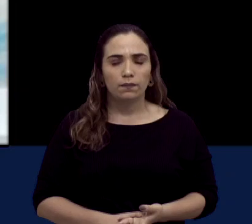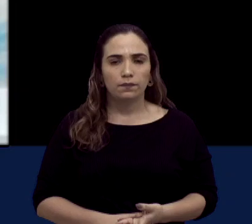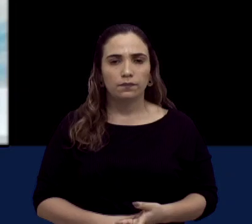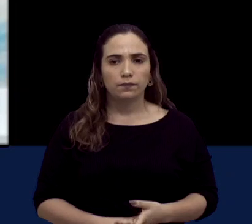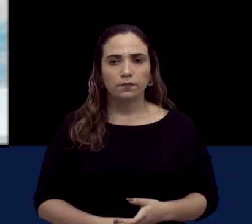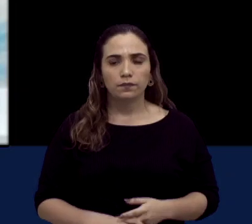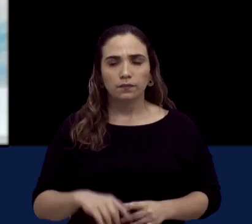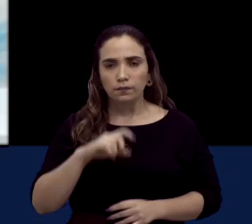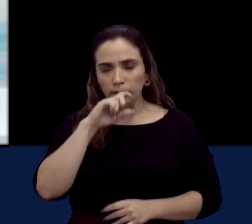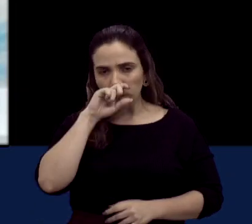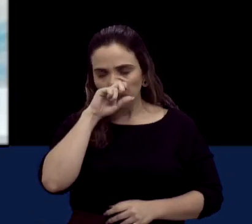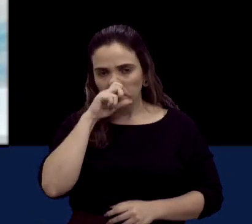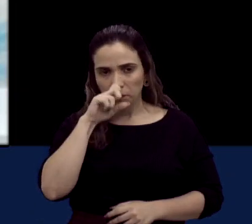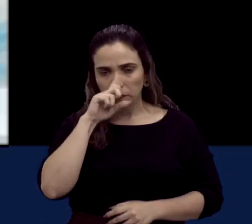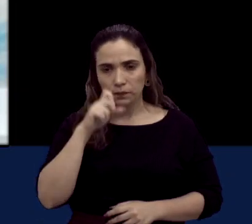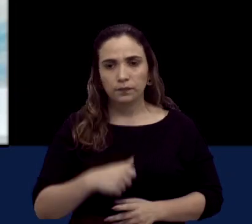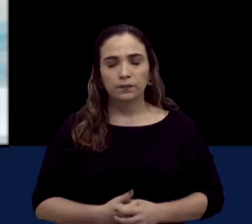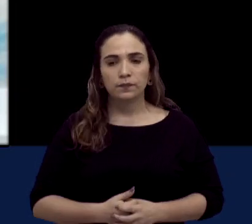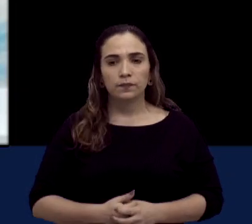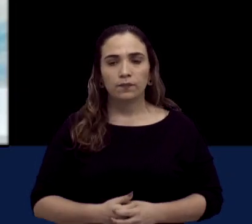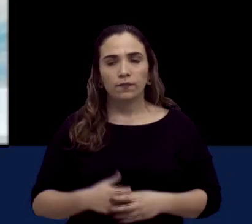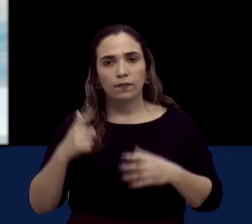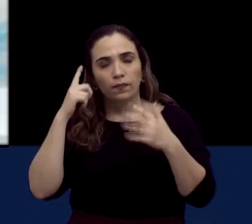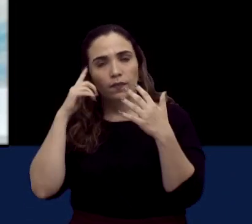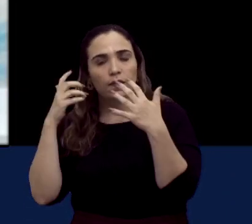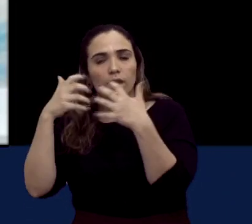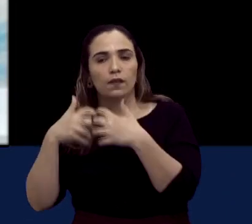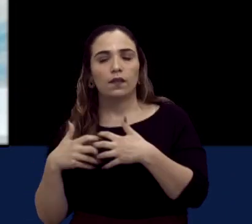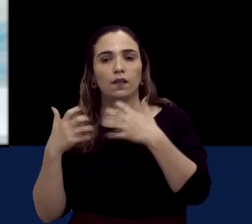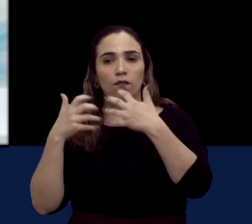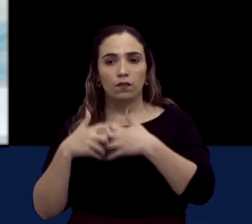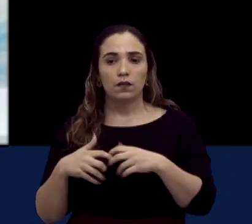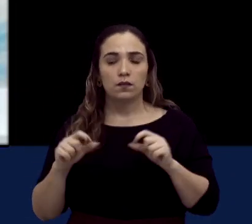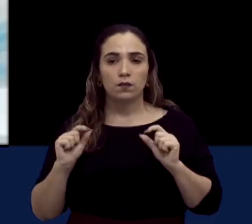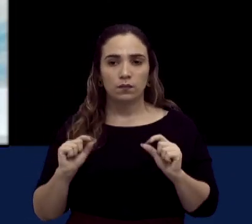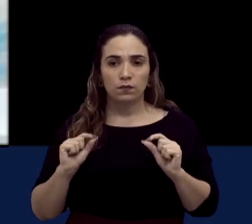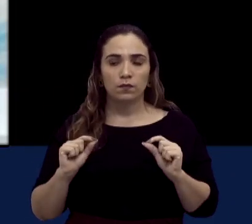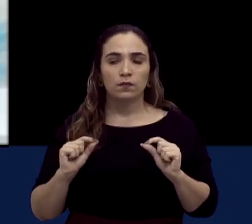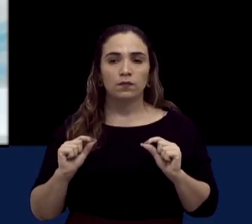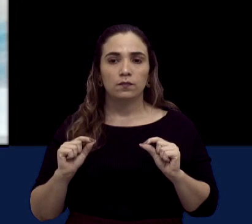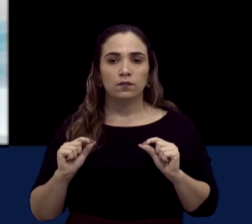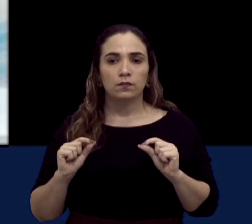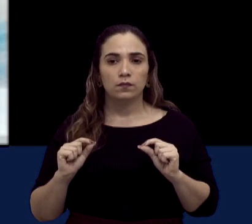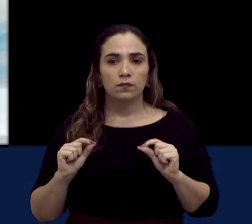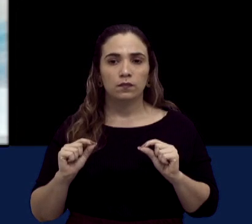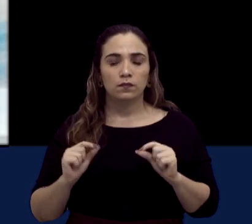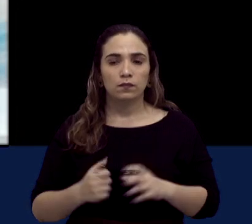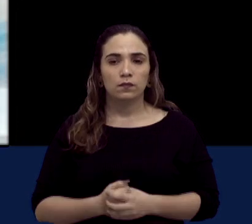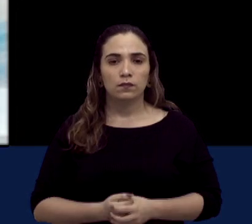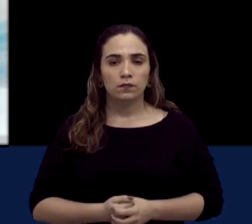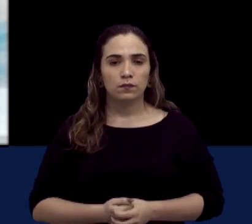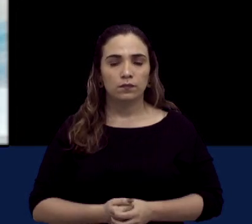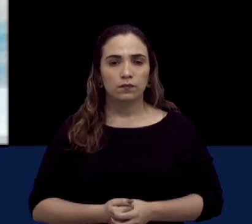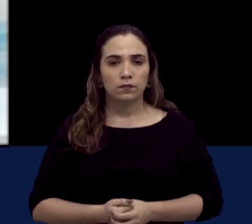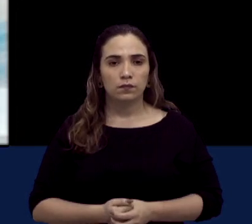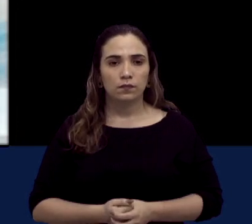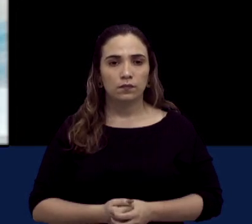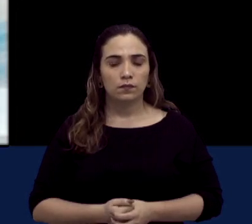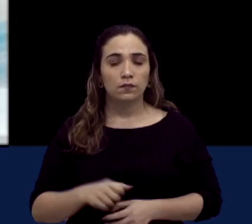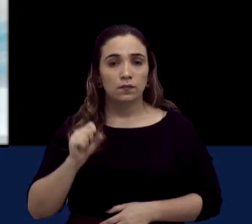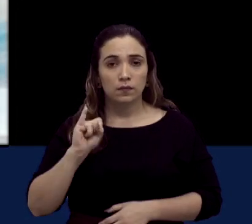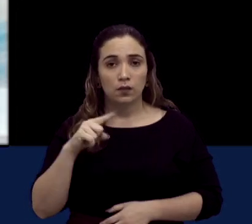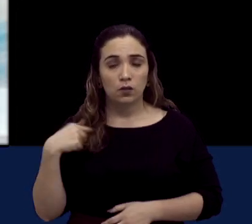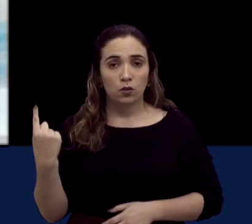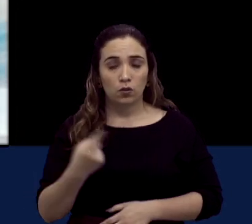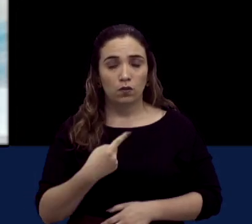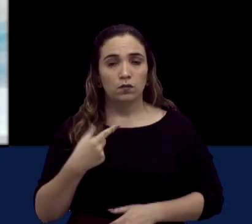Então, assim, a reflexão que eu queria trazer para vocês é se a gente pratica,